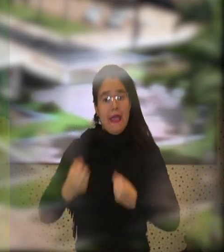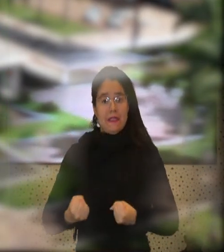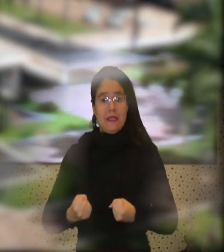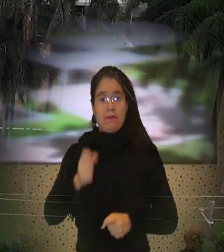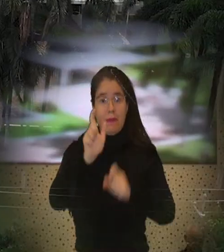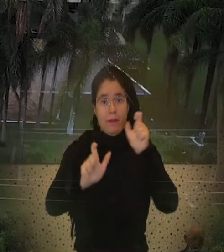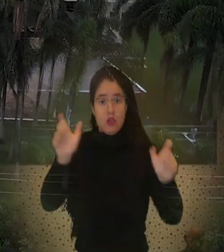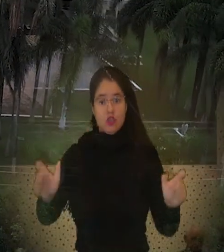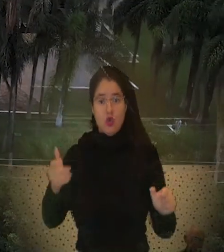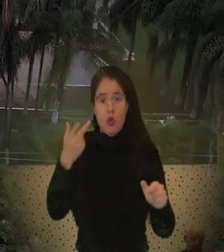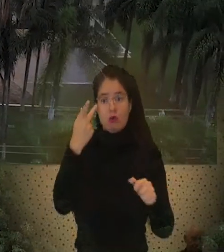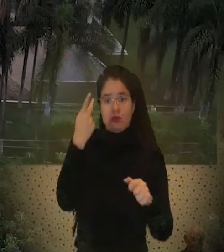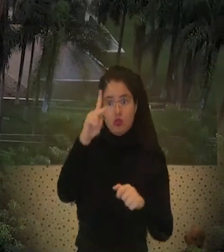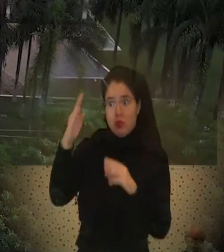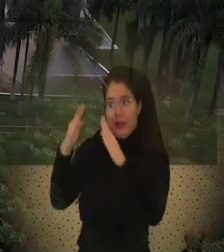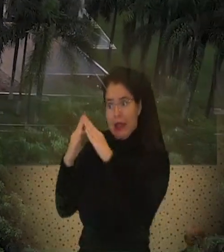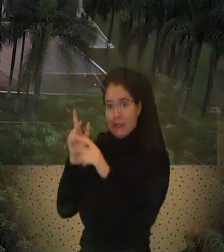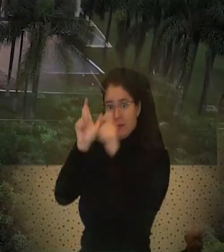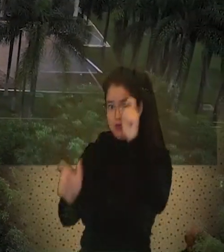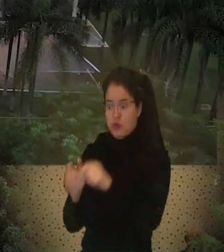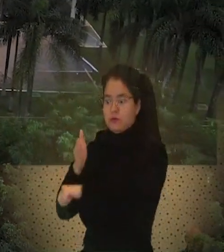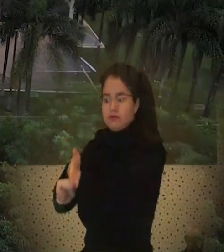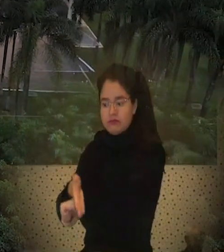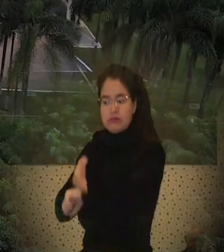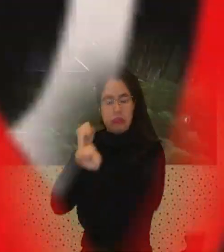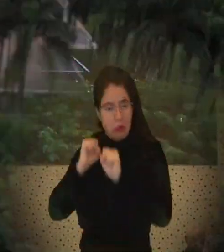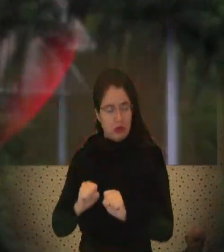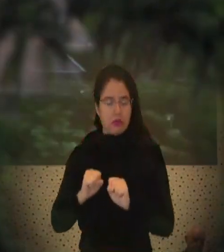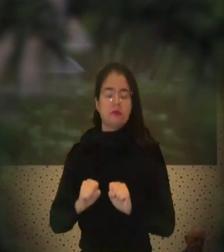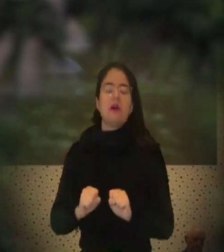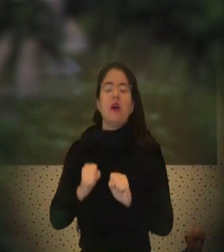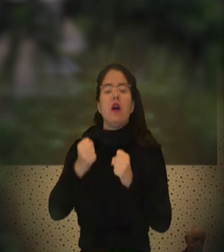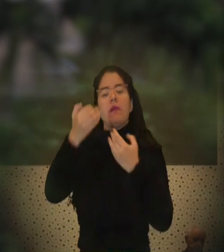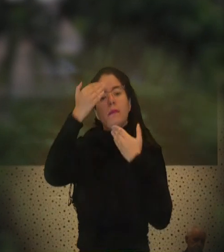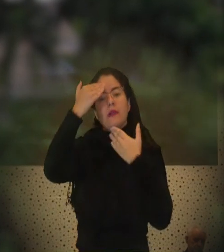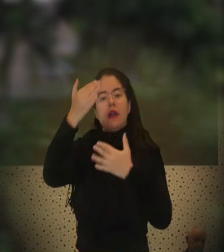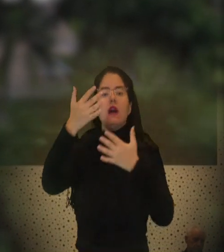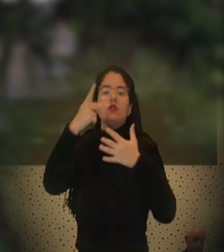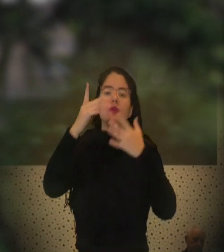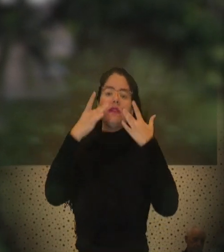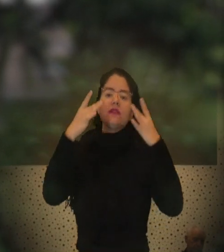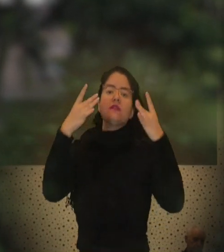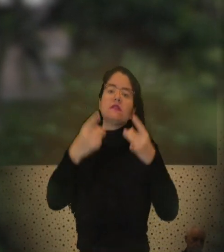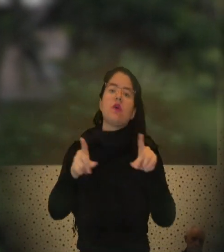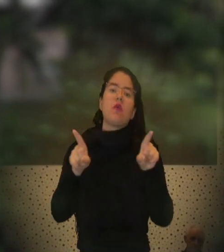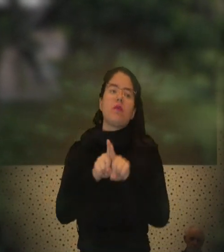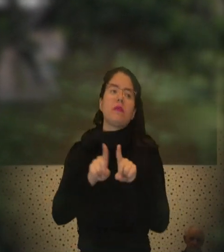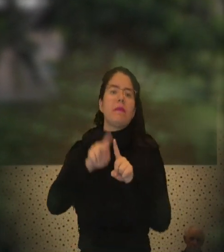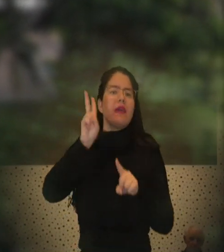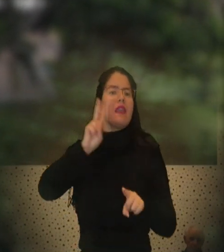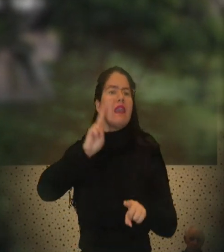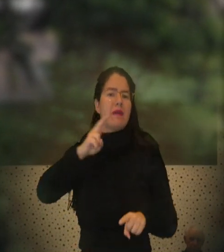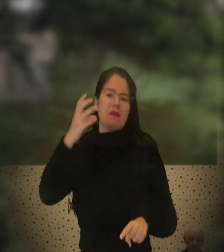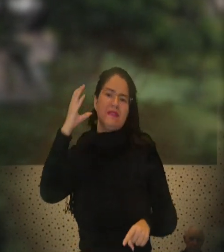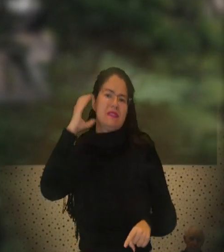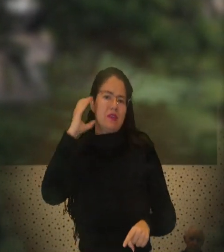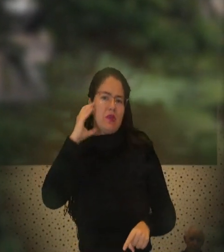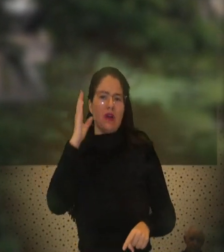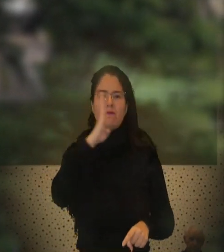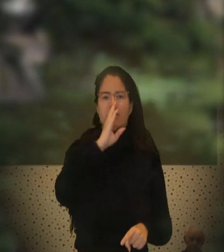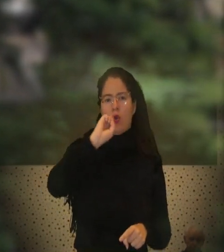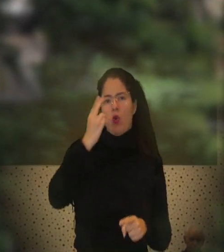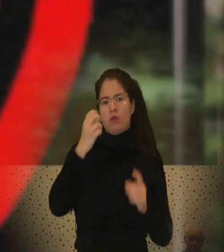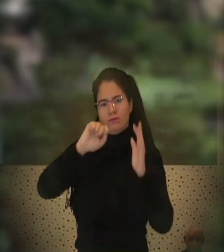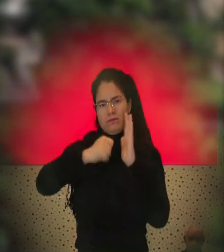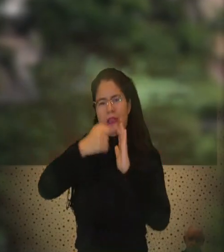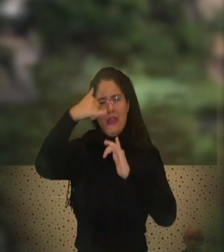casa. Muito obrigado pela sua atenção. Lembre-se de colocar o celular no modo silencioso para que não ocorram